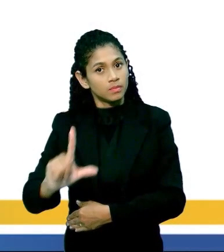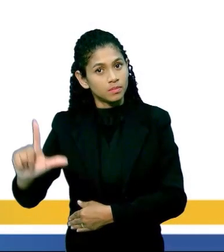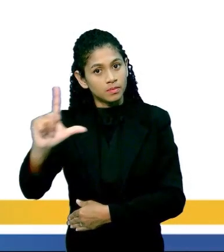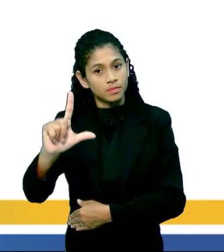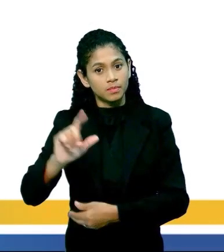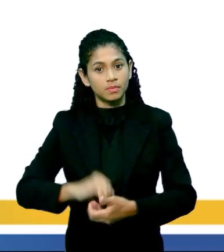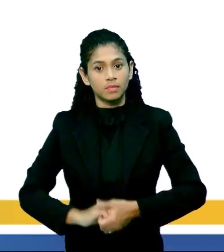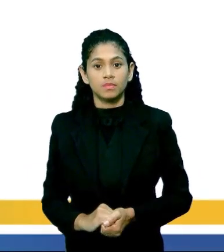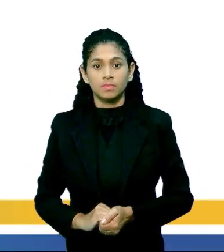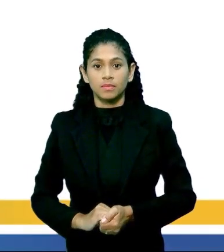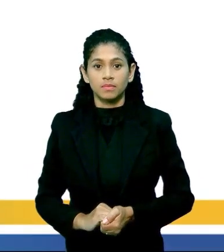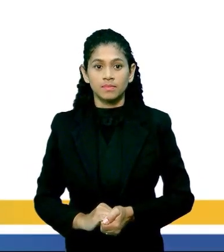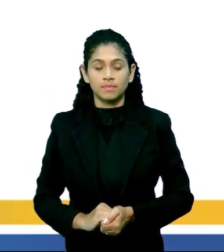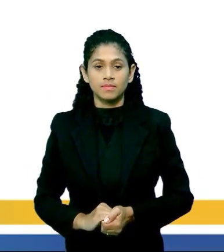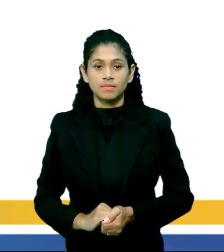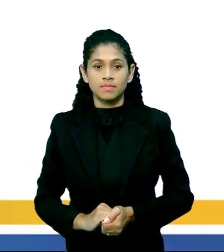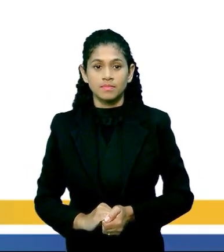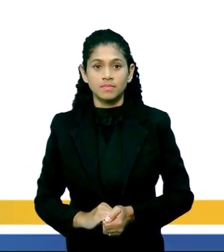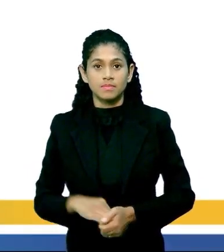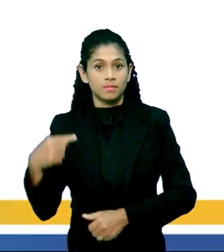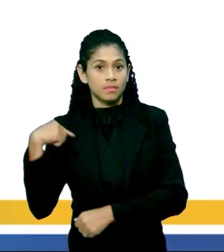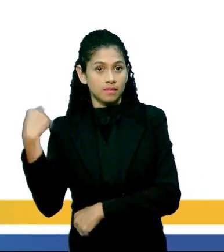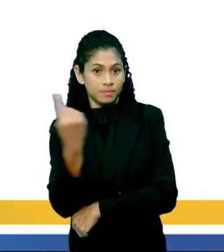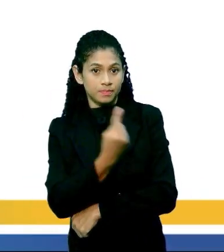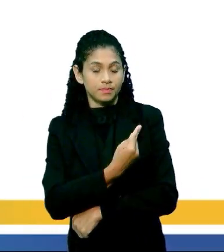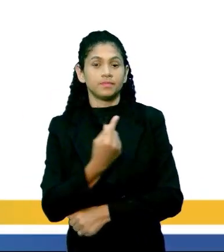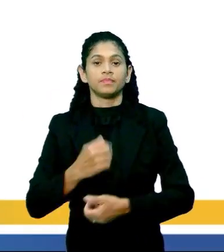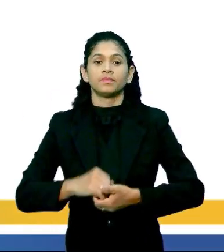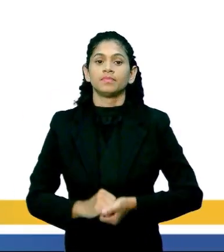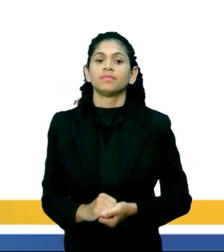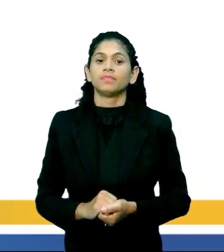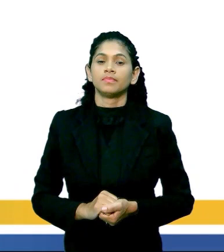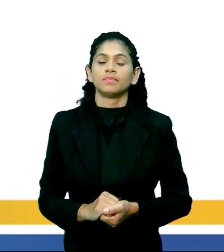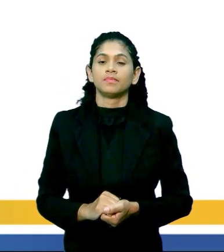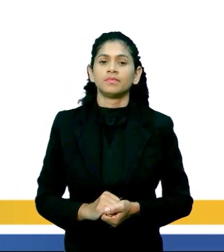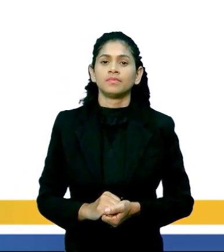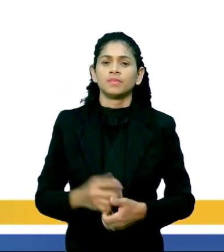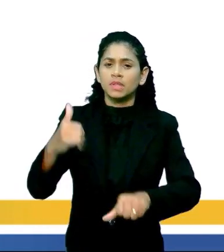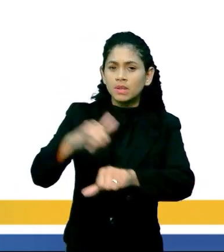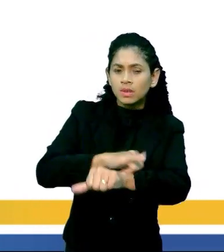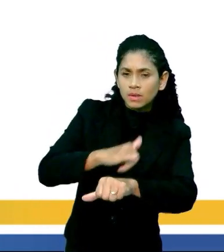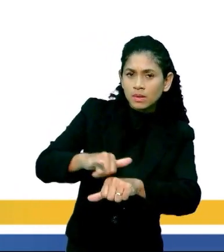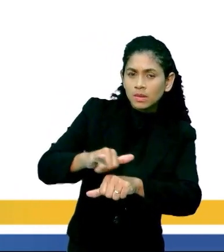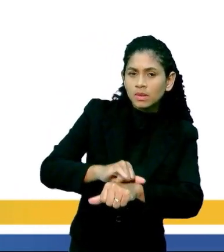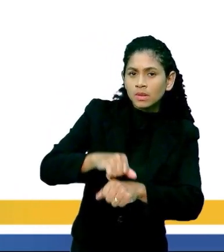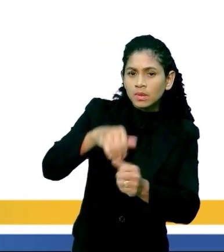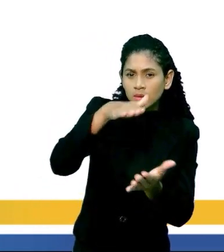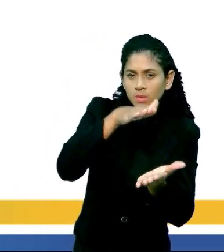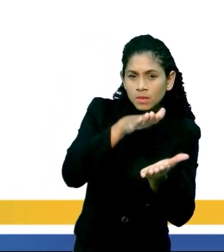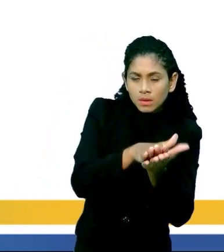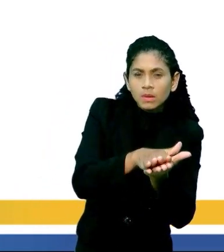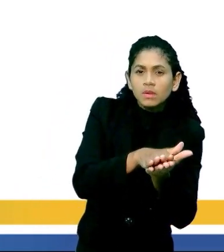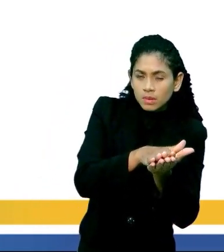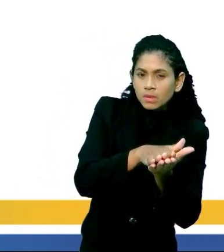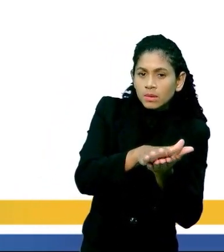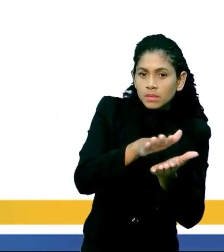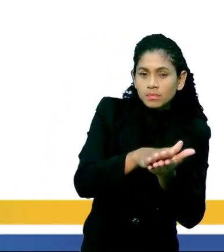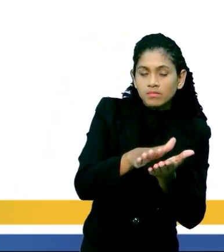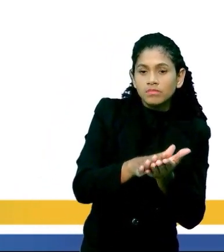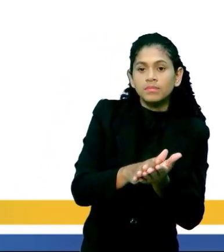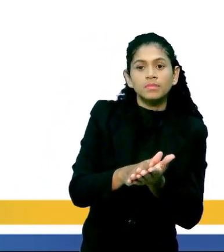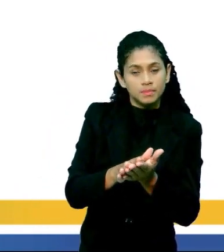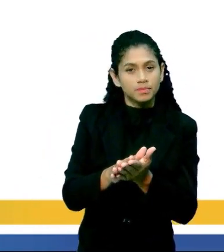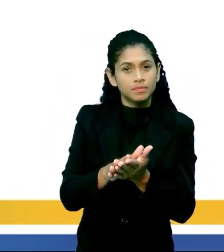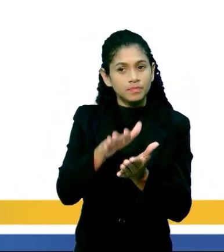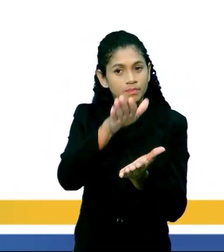literatura. Vamos lá à nossa questão. A estratégia gráfica constituída pela união entre as técnicas